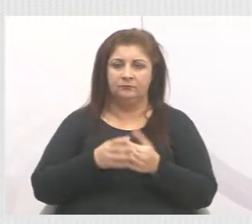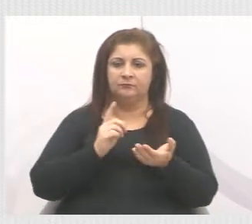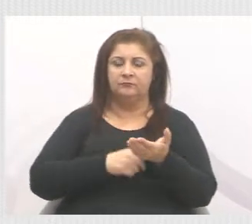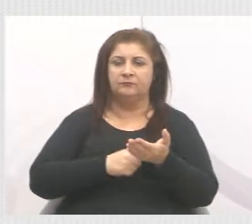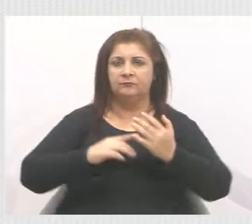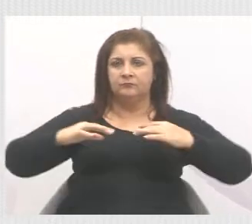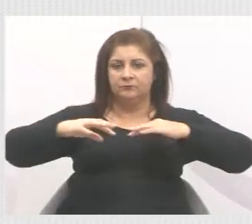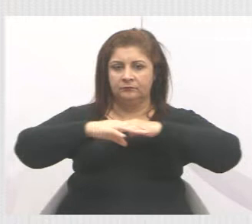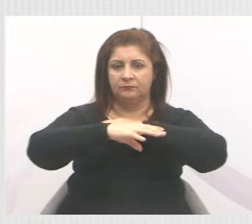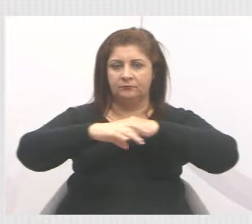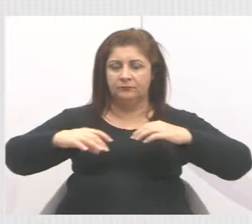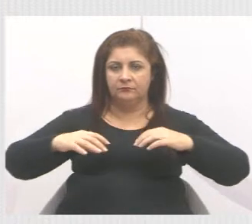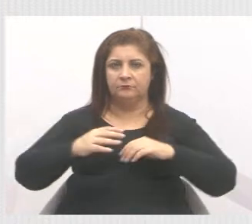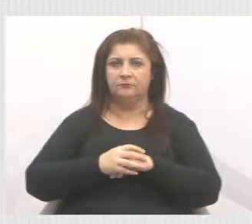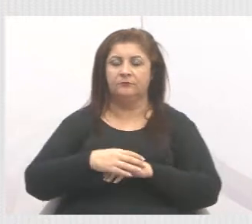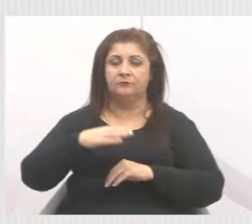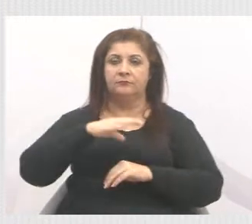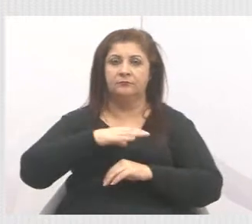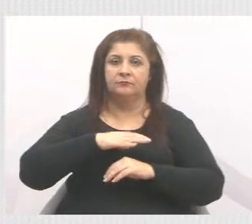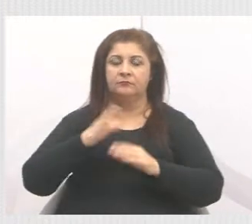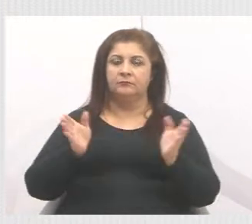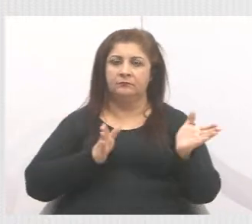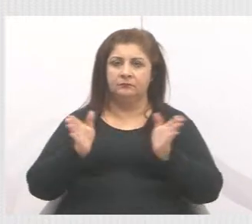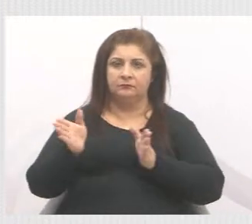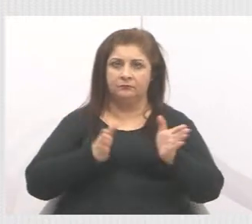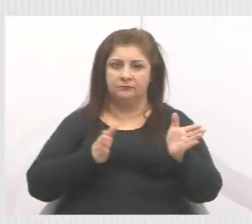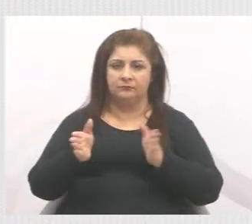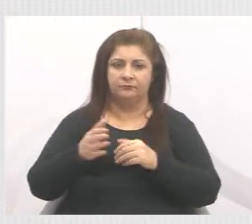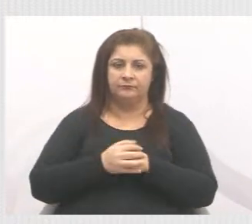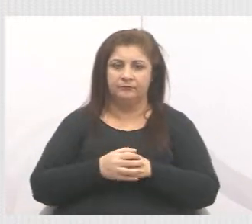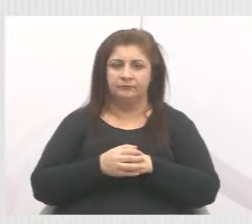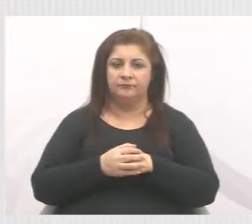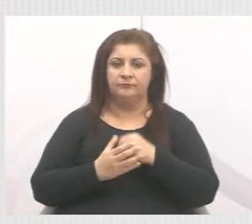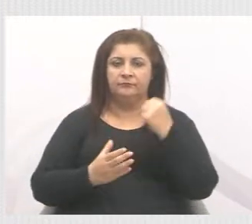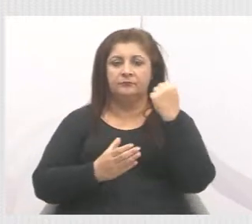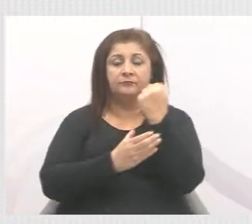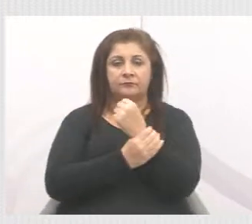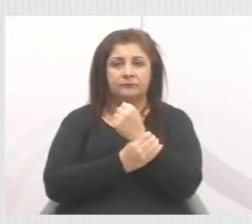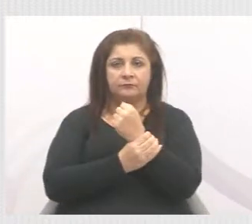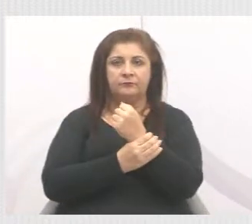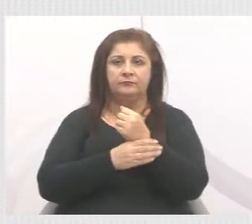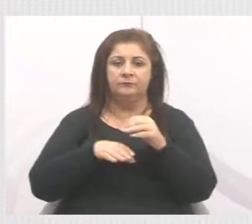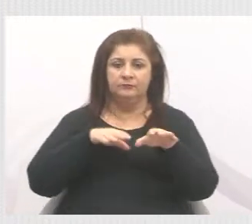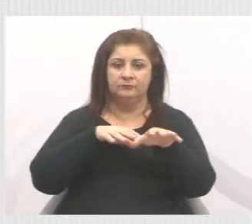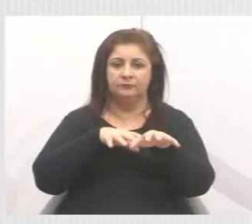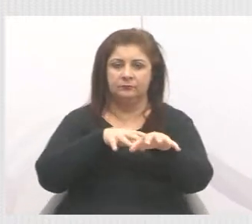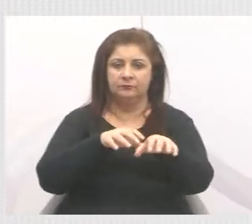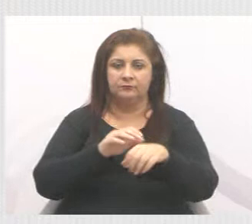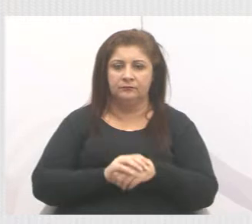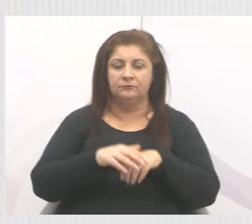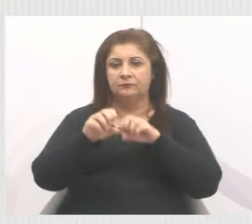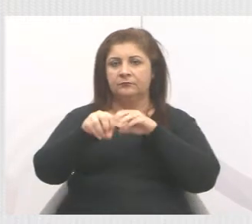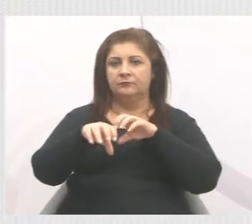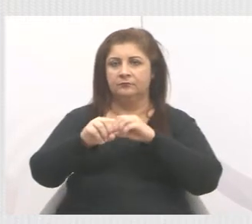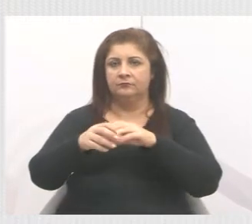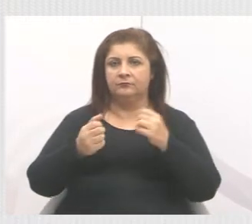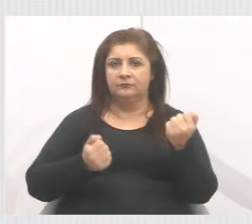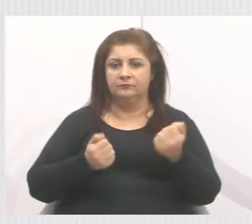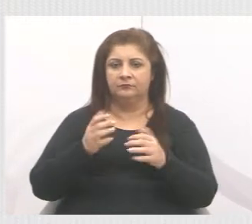plano Cidade Acessível, programa de segurança viária, programa de trânsito inteligente e educação no